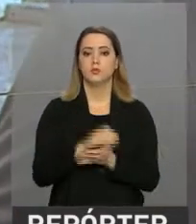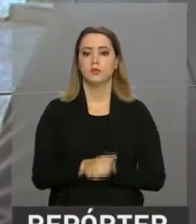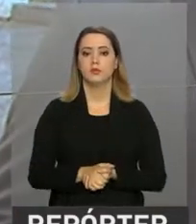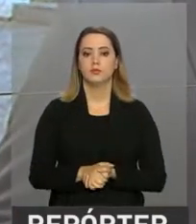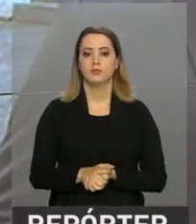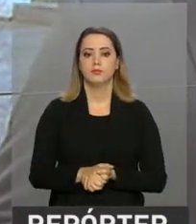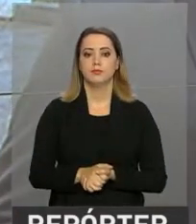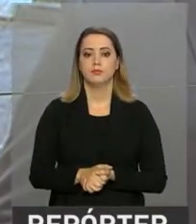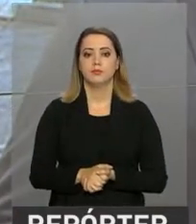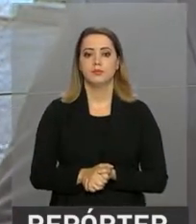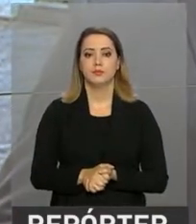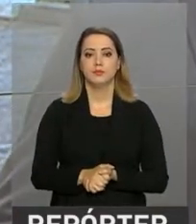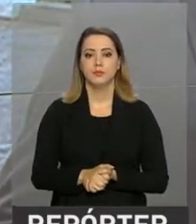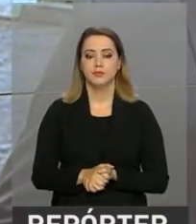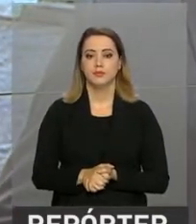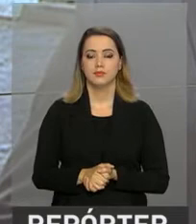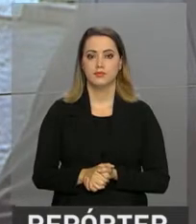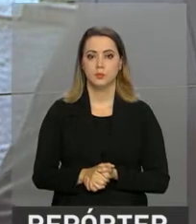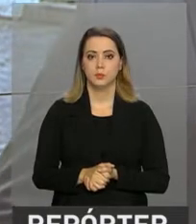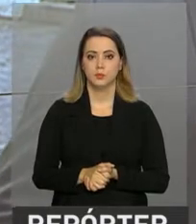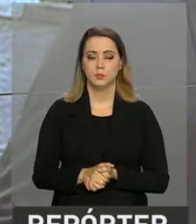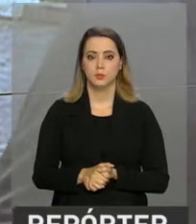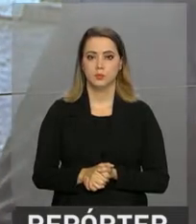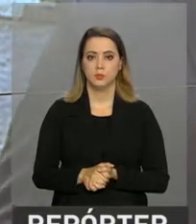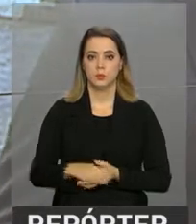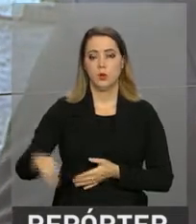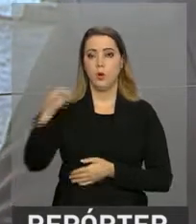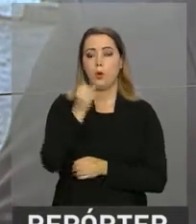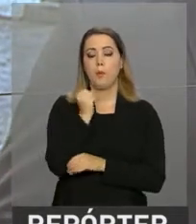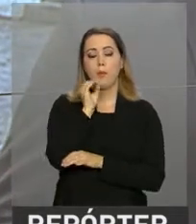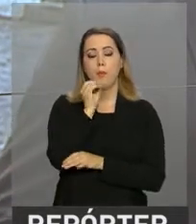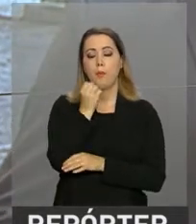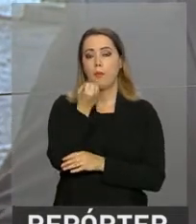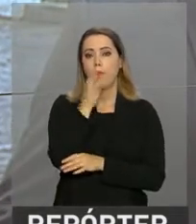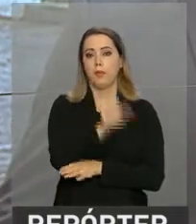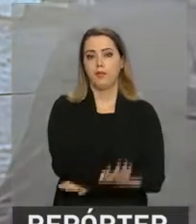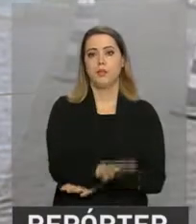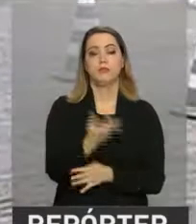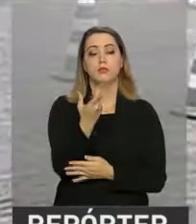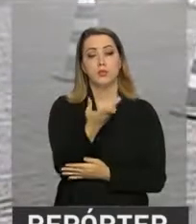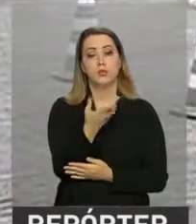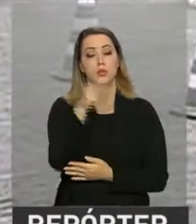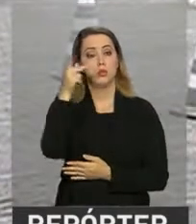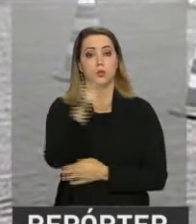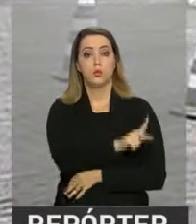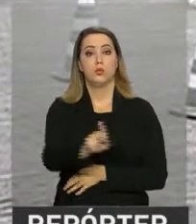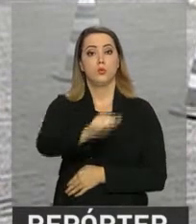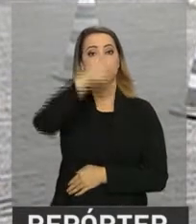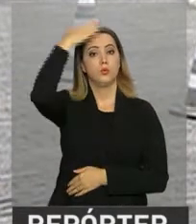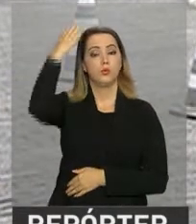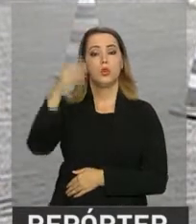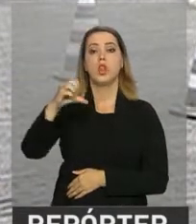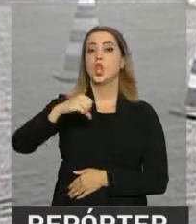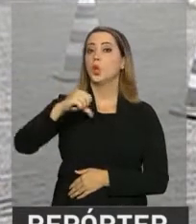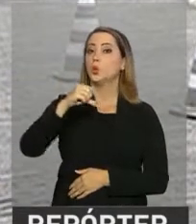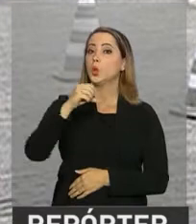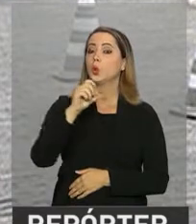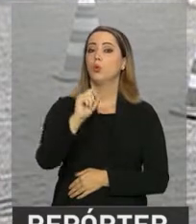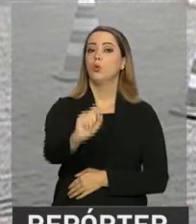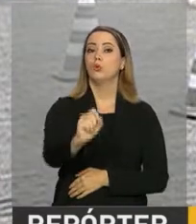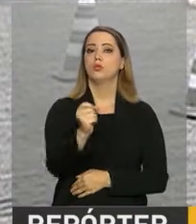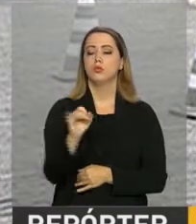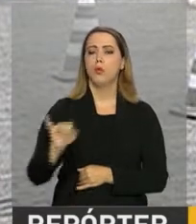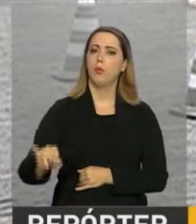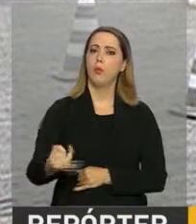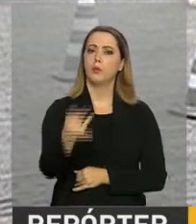tarde boa tarde josé luiz o presidente temer participa da 9ª conferência oportunidades